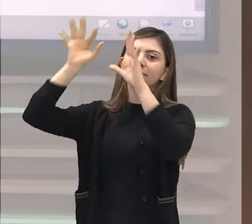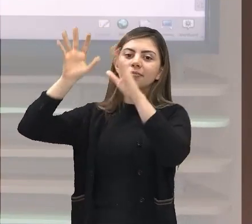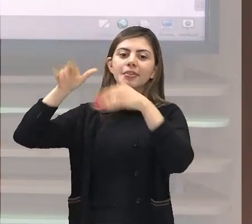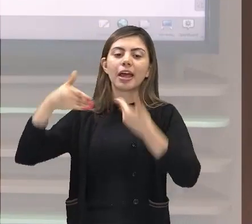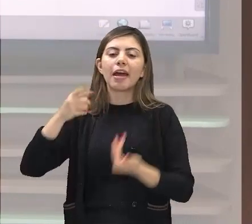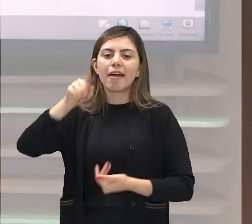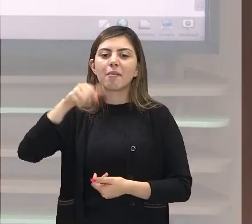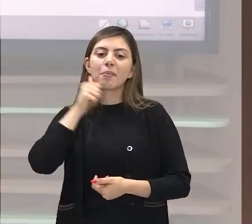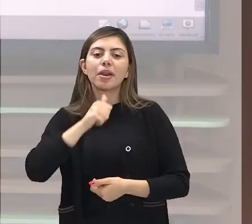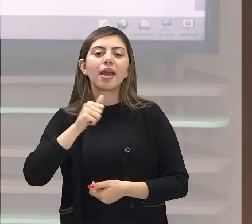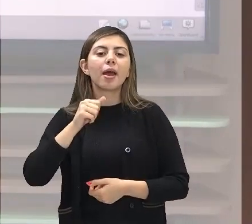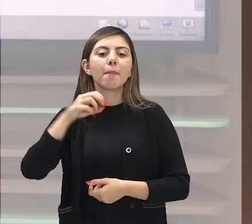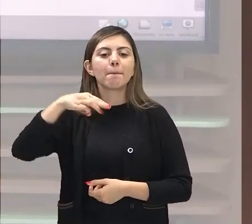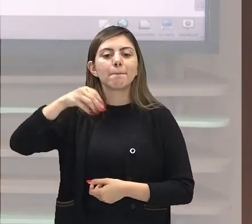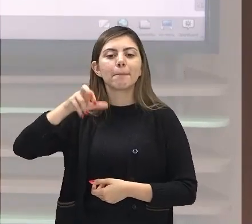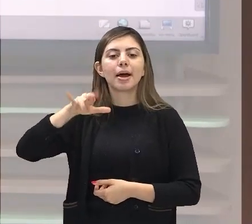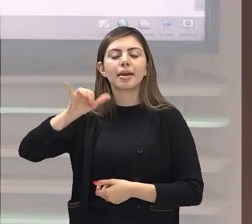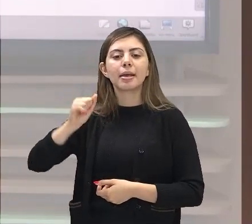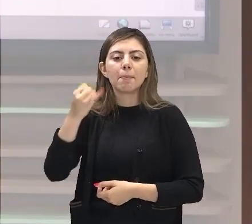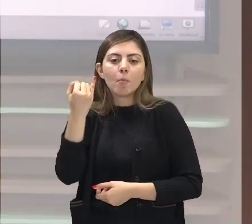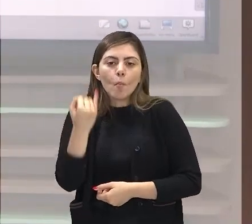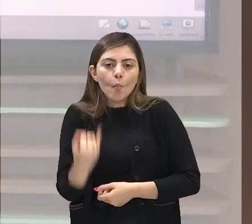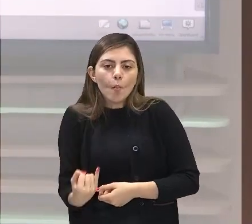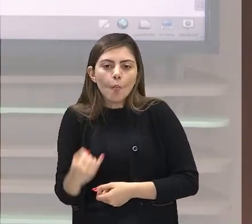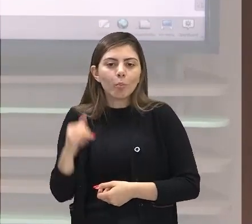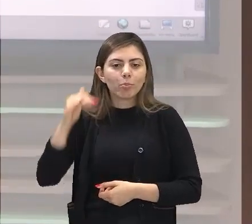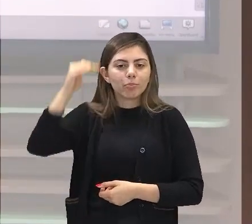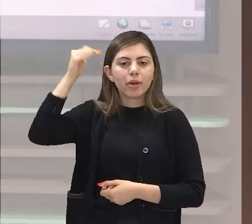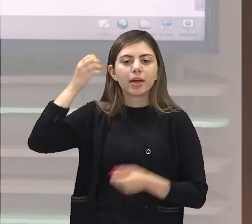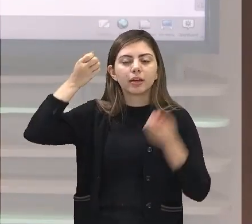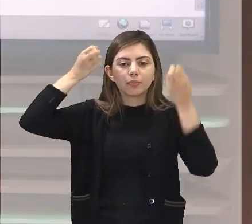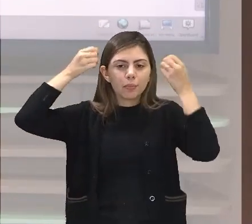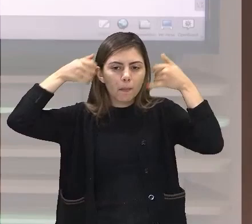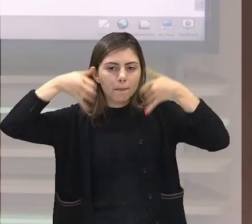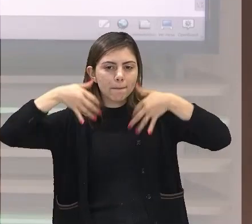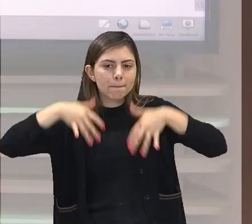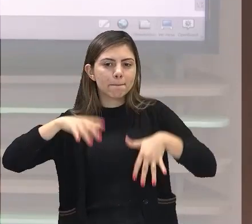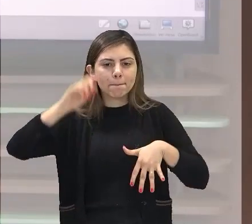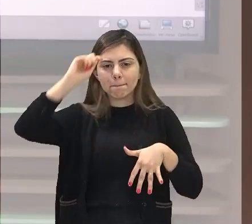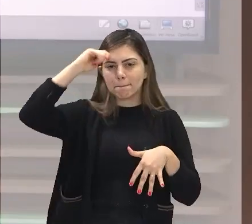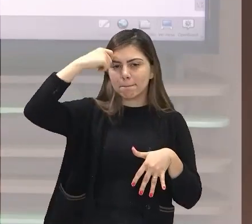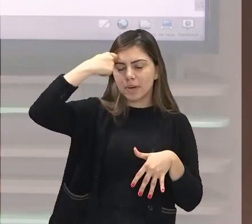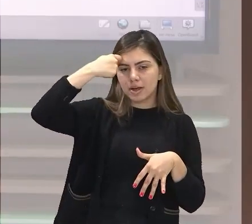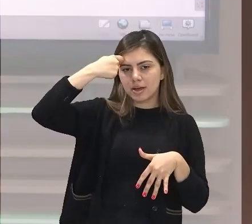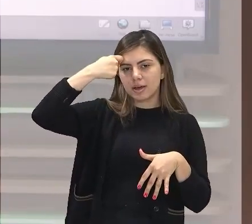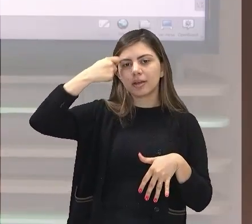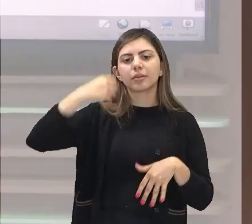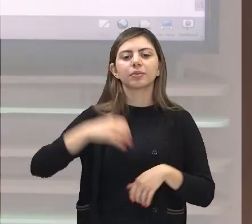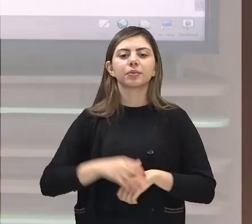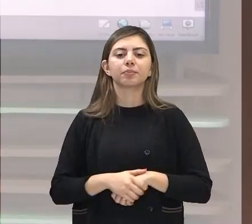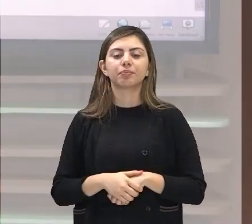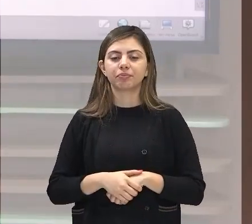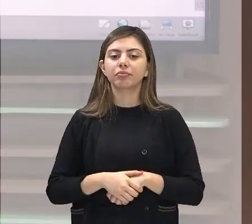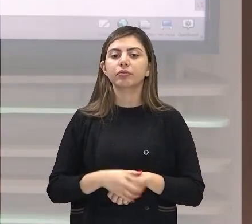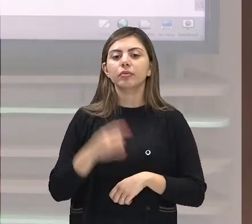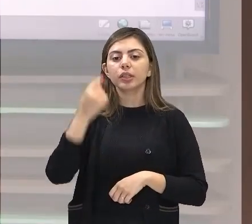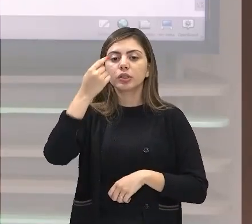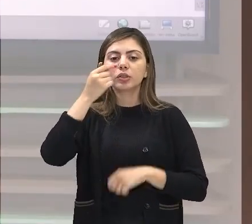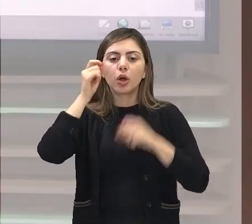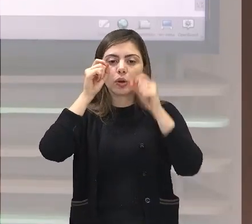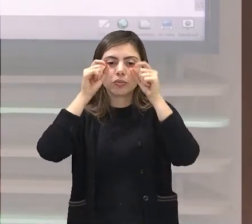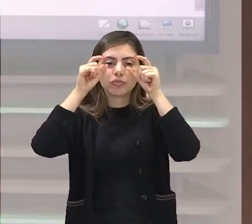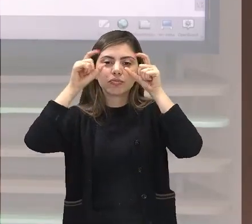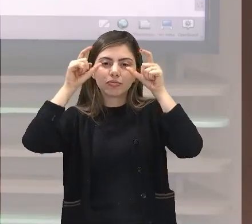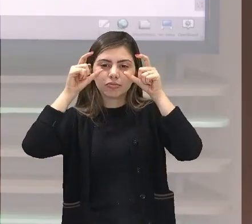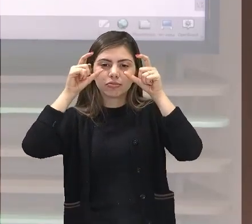Magra, média, altura mediana, os cabelos da Maria pretos e compridos, longos, seus